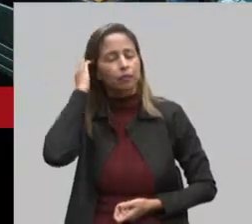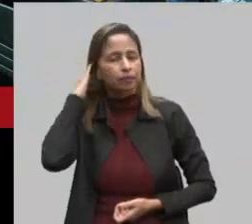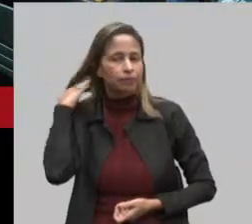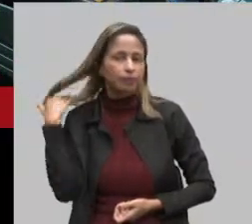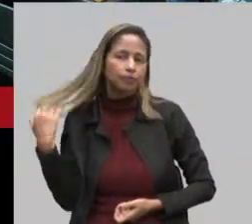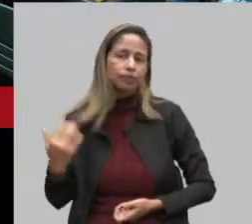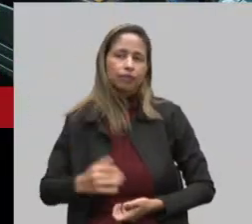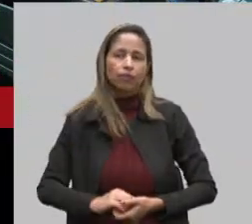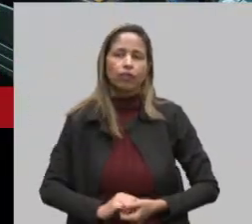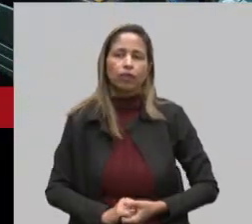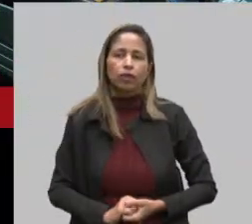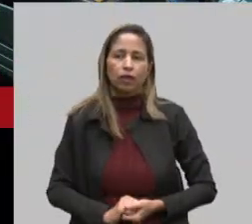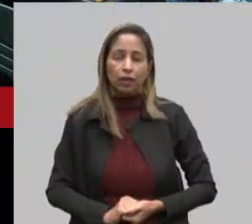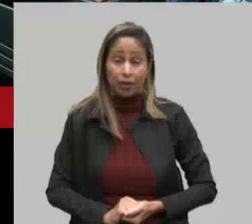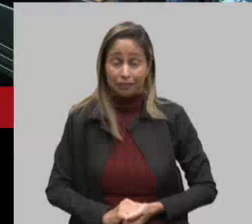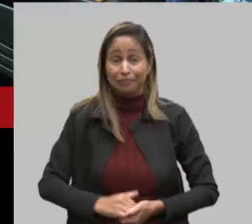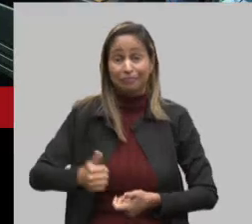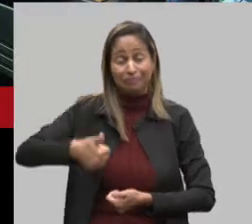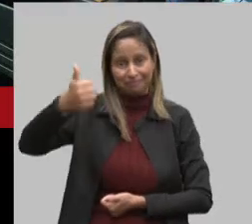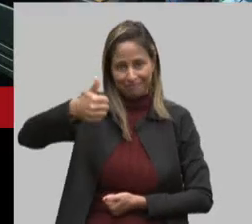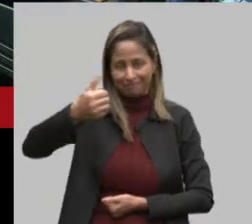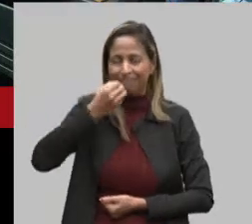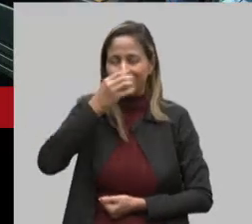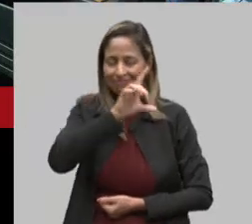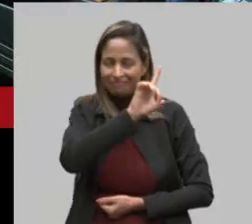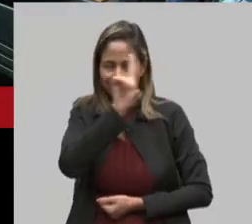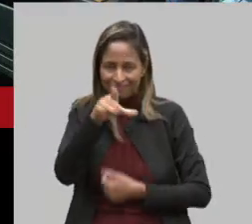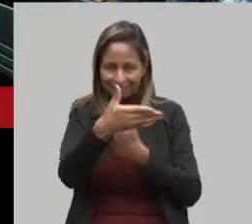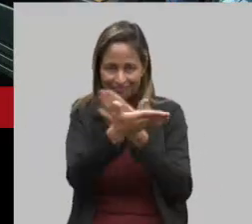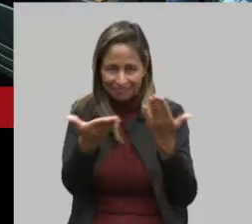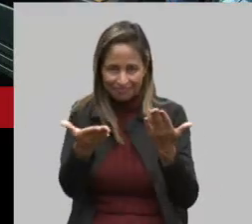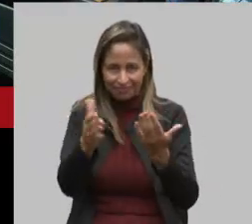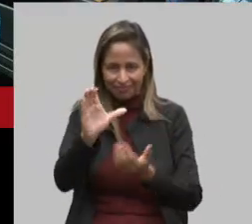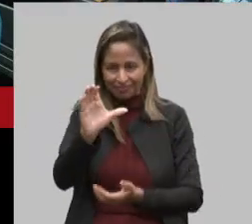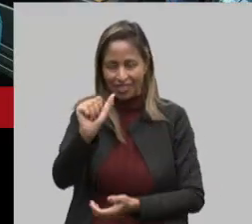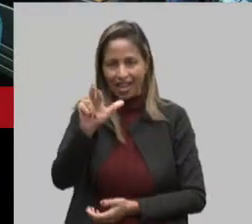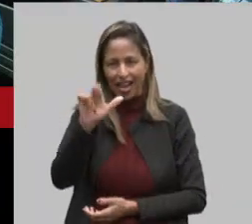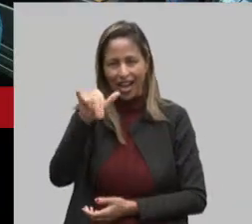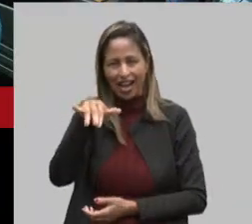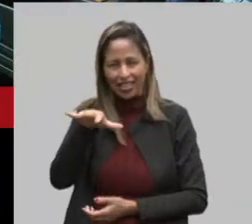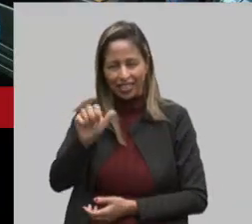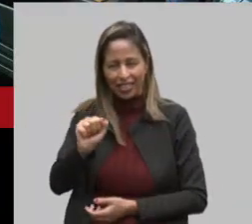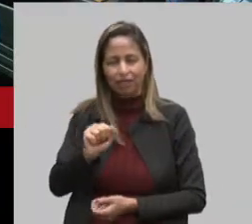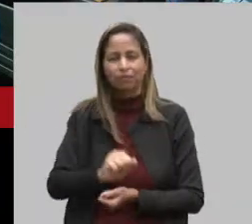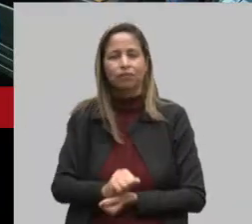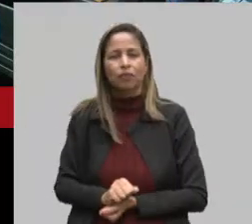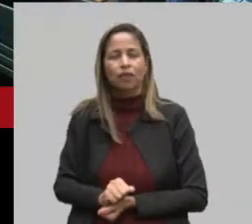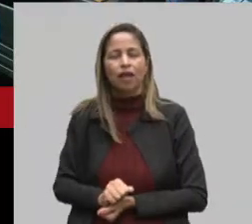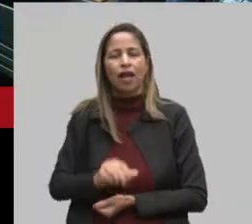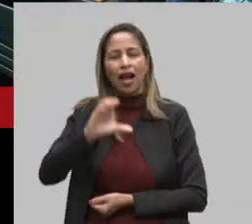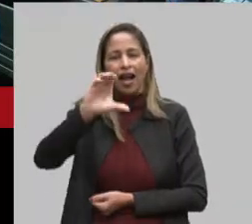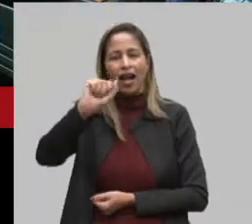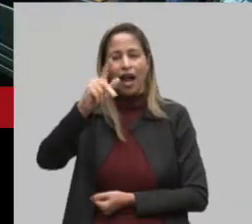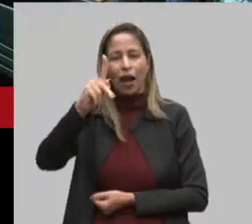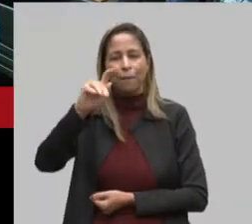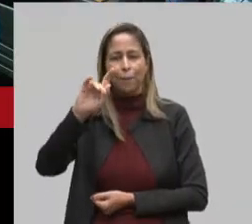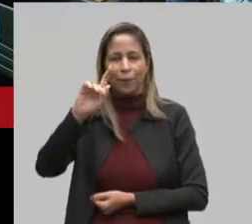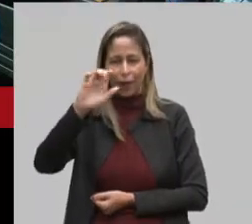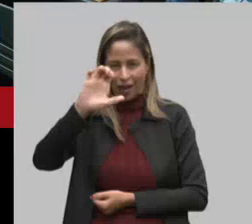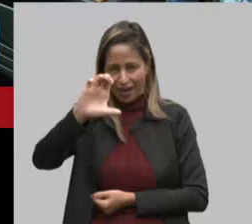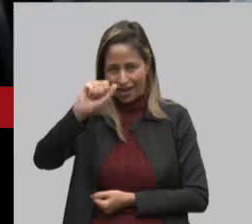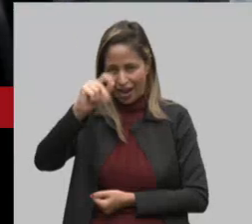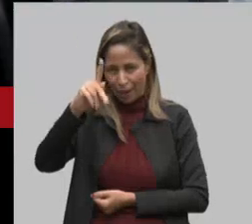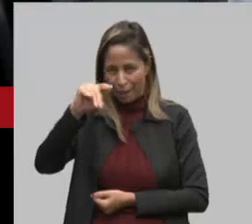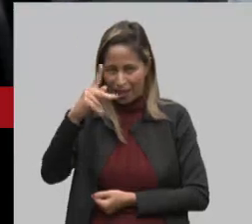sim Primeiramente Bom dia a todos meu nome é carin da Cruz Oliveira sou de Capelinha do Polo Vale Deon do Rio